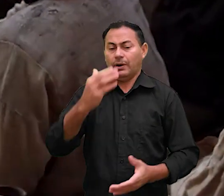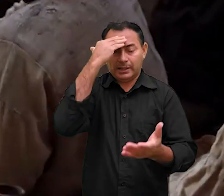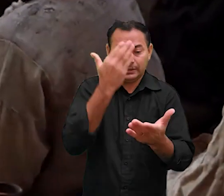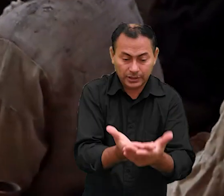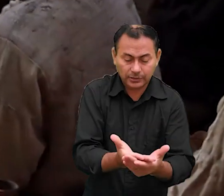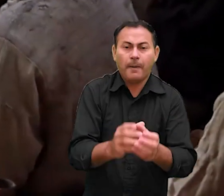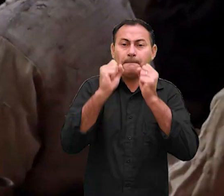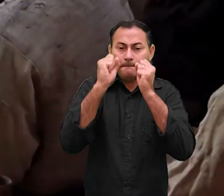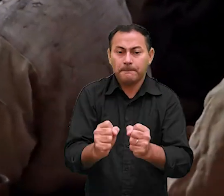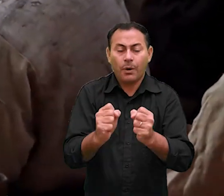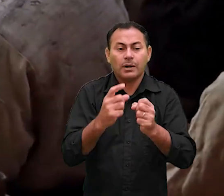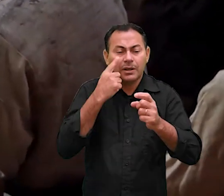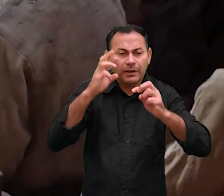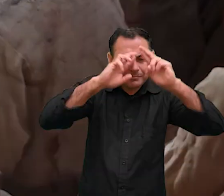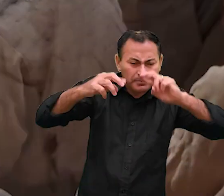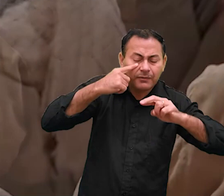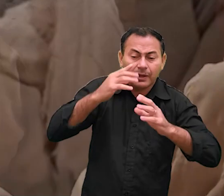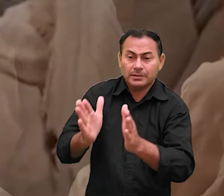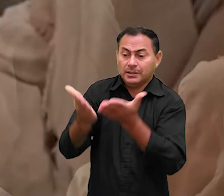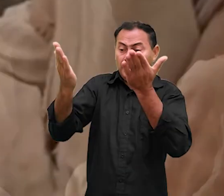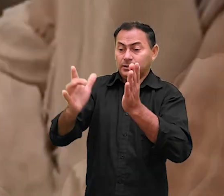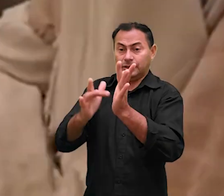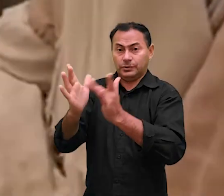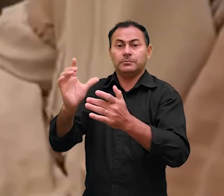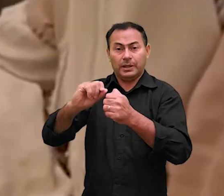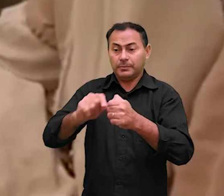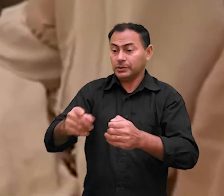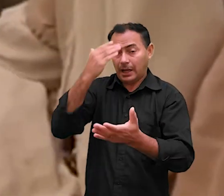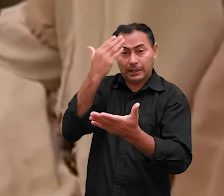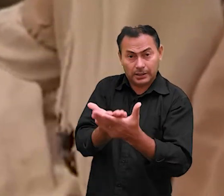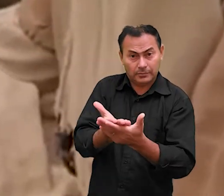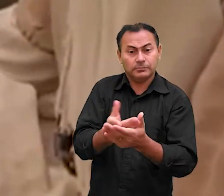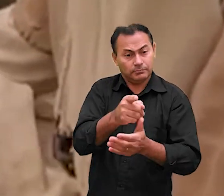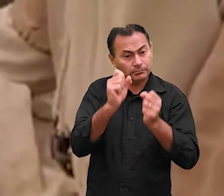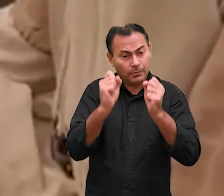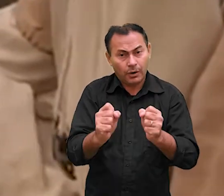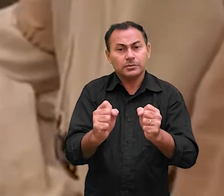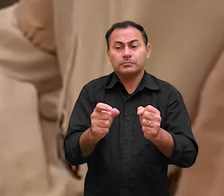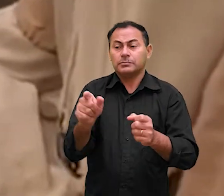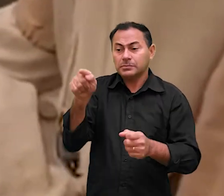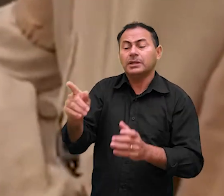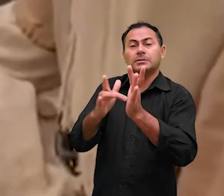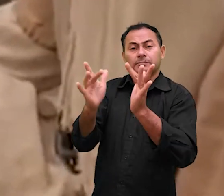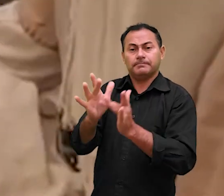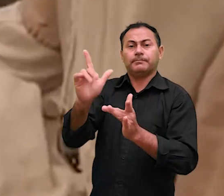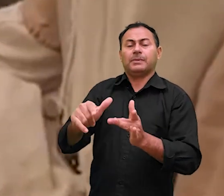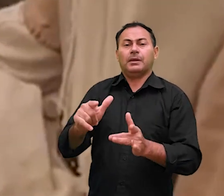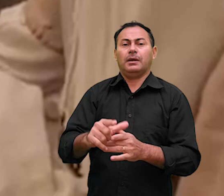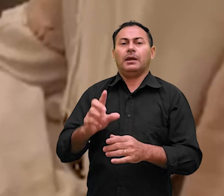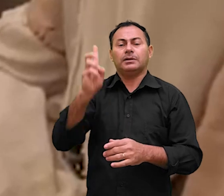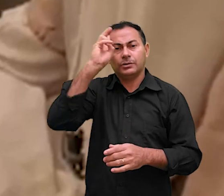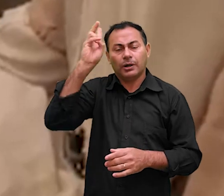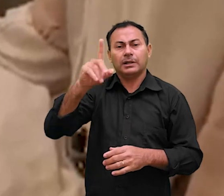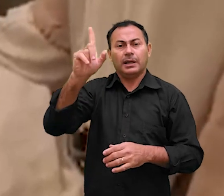não creem possam examinar os relatos dos sinais milagrosos do que Jesus fez e assim vocês possam crer que Jesus, o